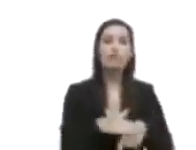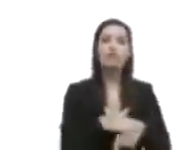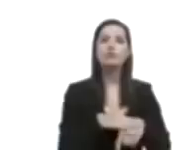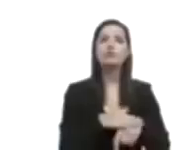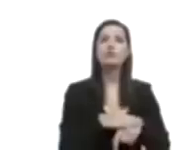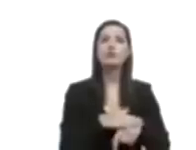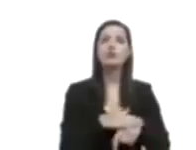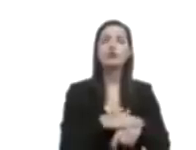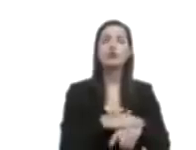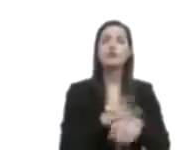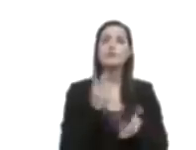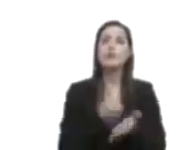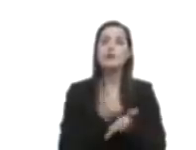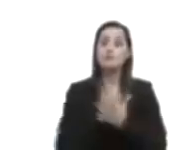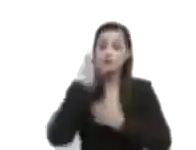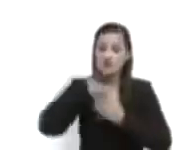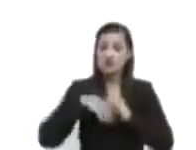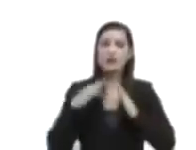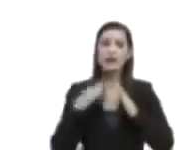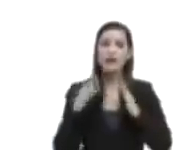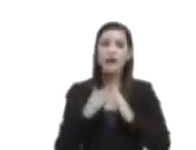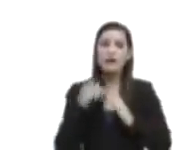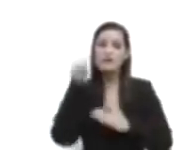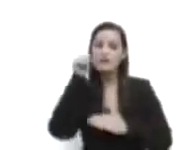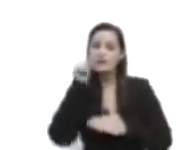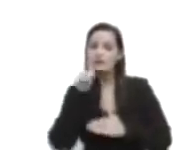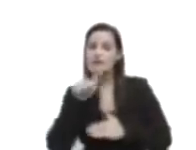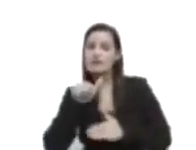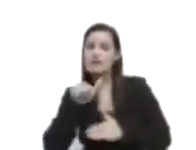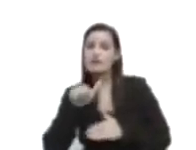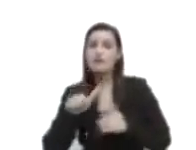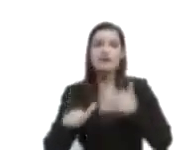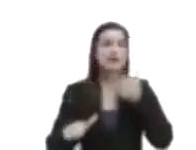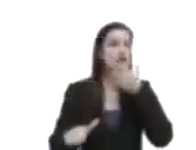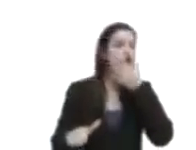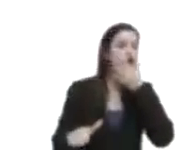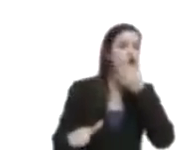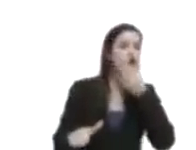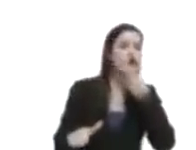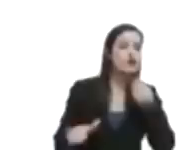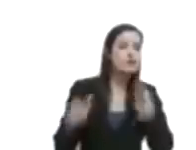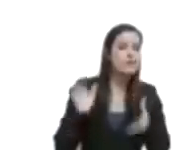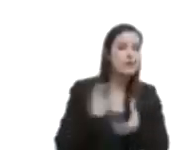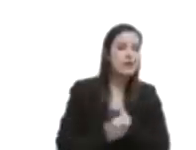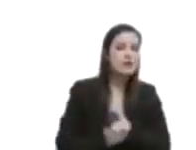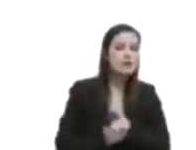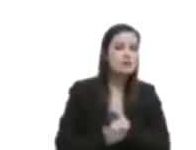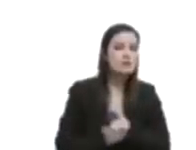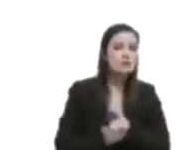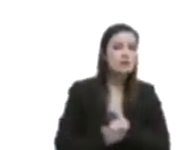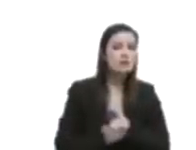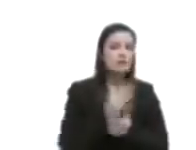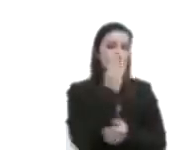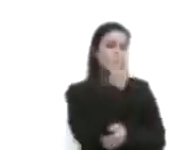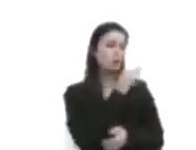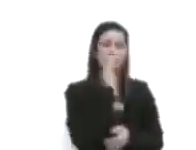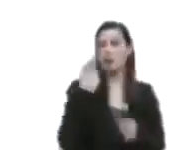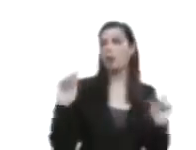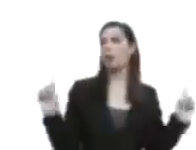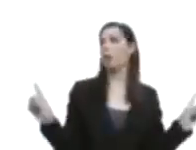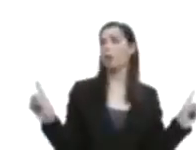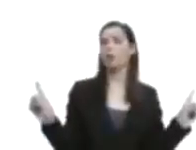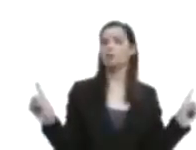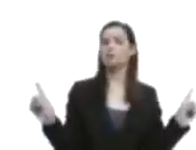a fronteira com uma nação inimiga. Veja Jesus, nosso modelo de pacificador, Efésios 2,